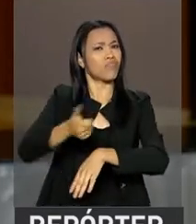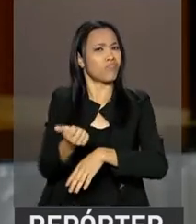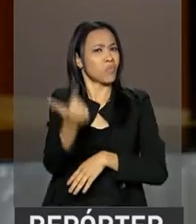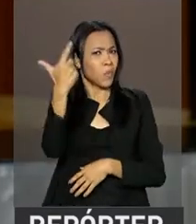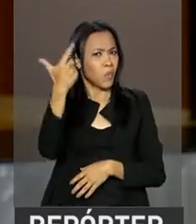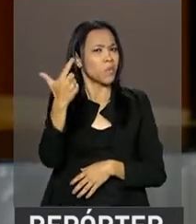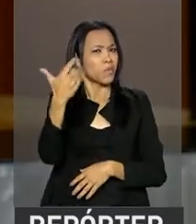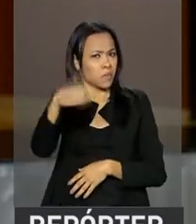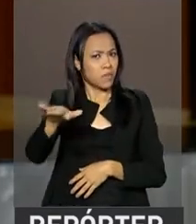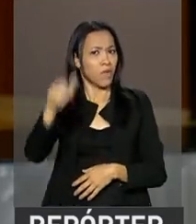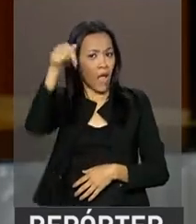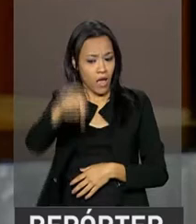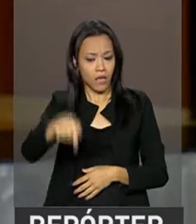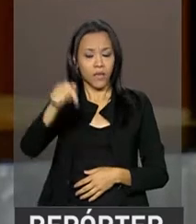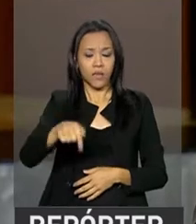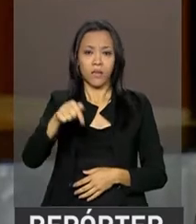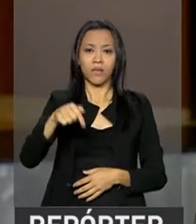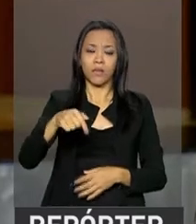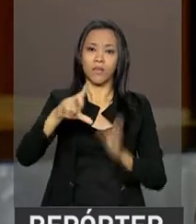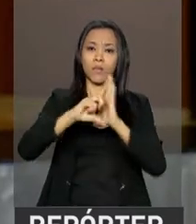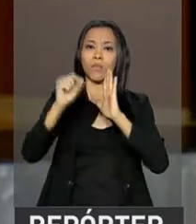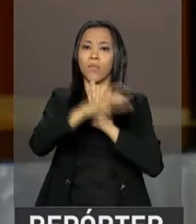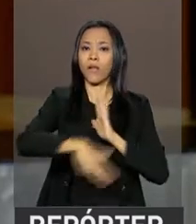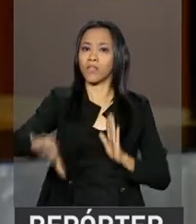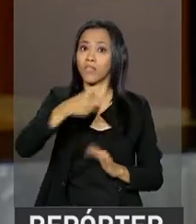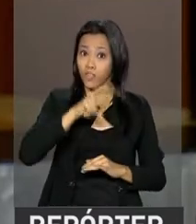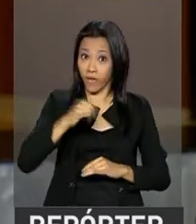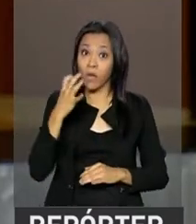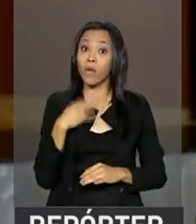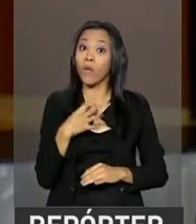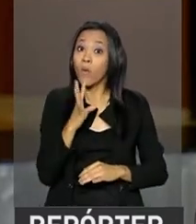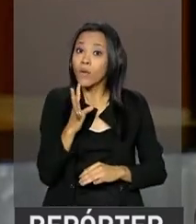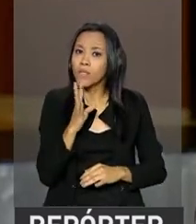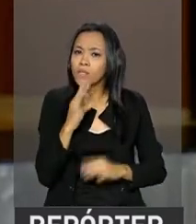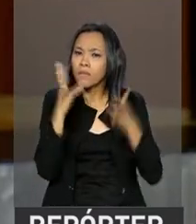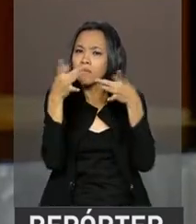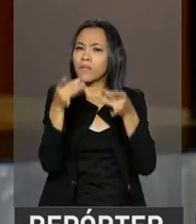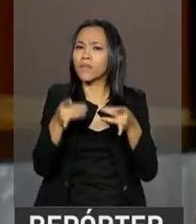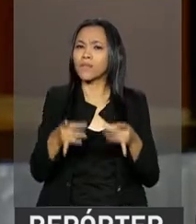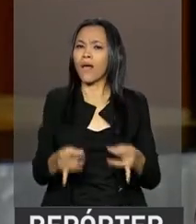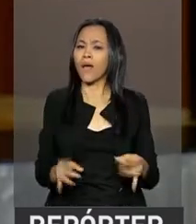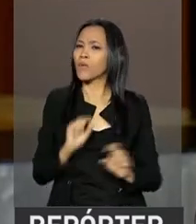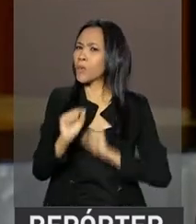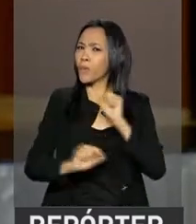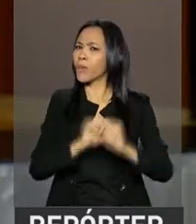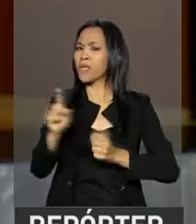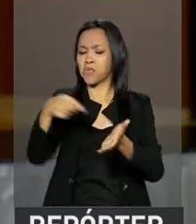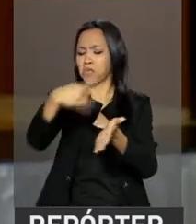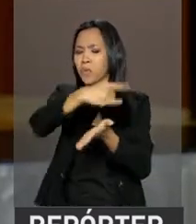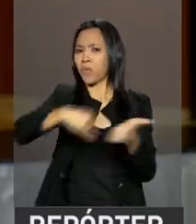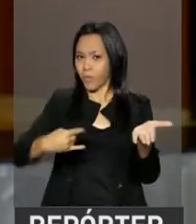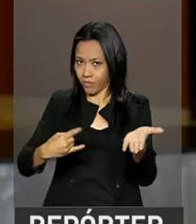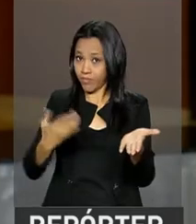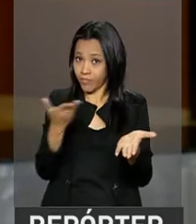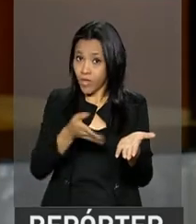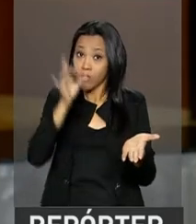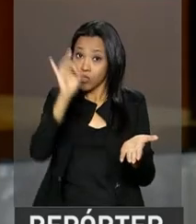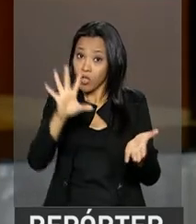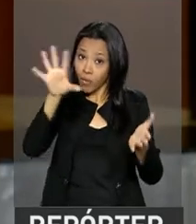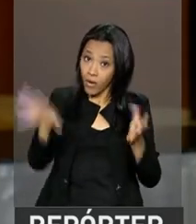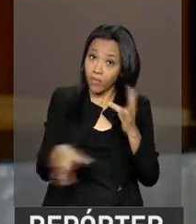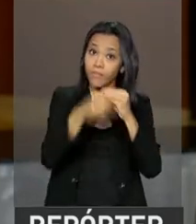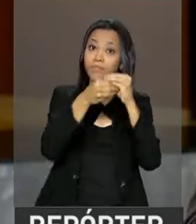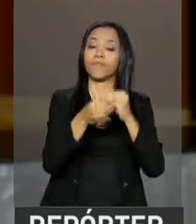e meia aqui no palácio do planalto quando a gente vai conhecer então mais detalhes sobre este novo documento já que só pra completar